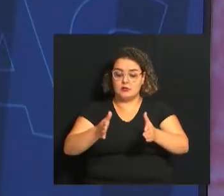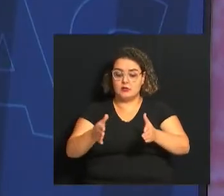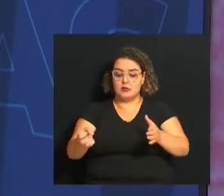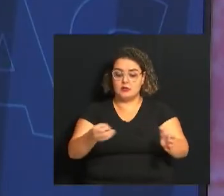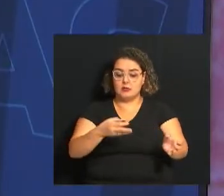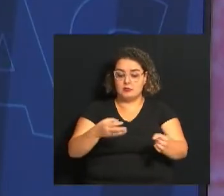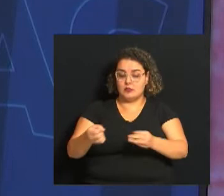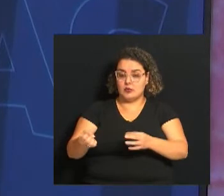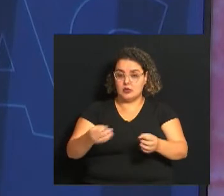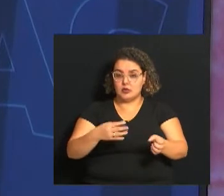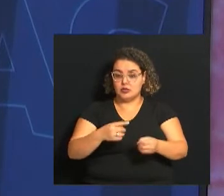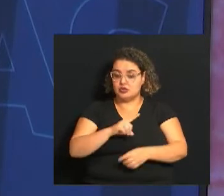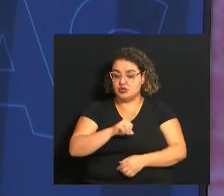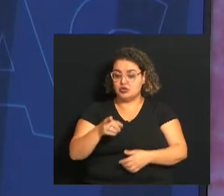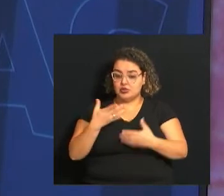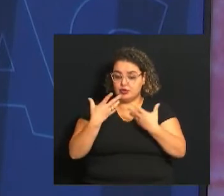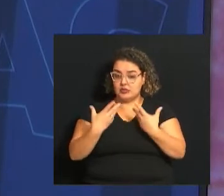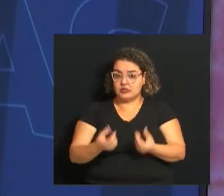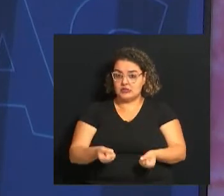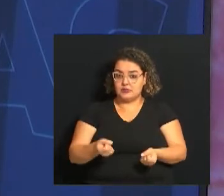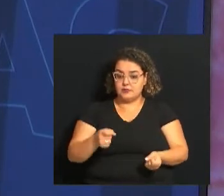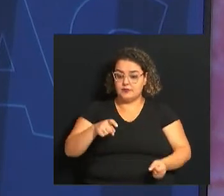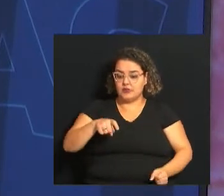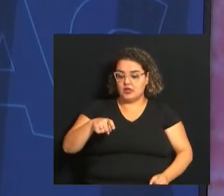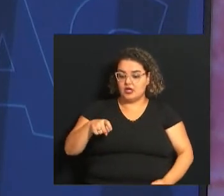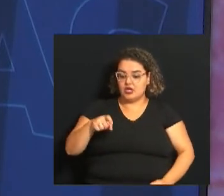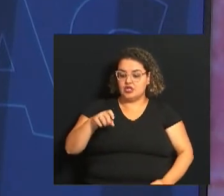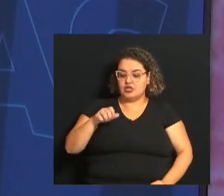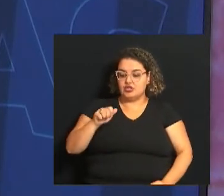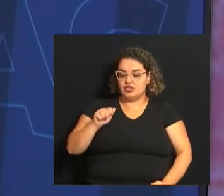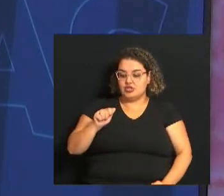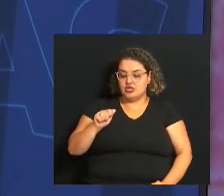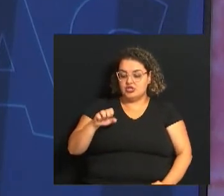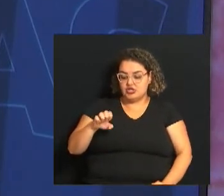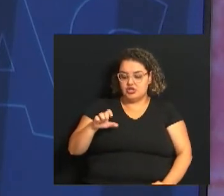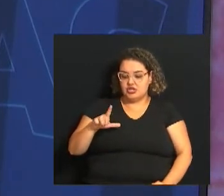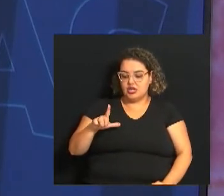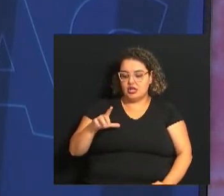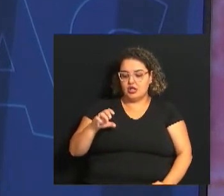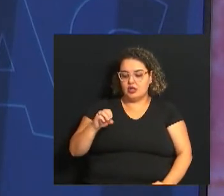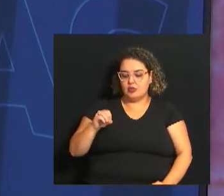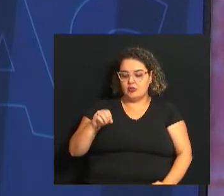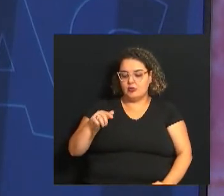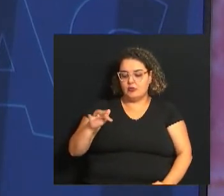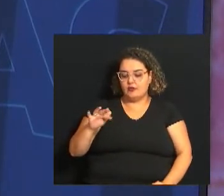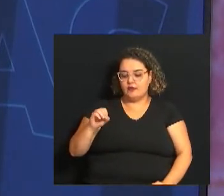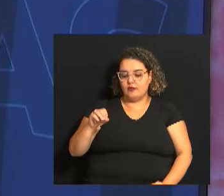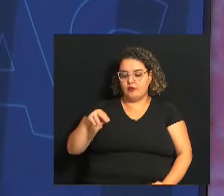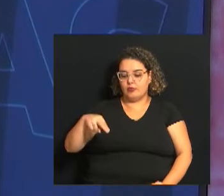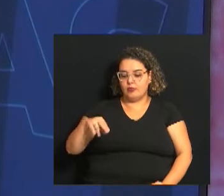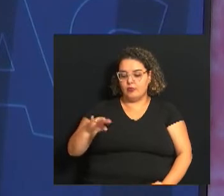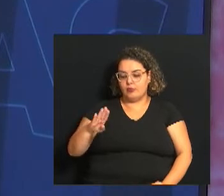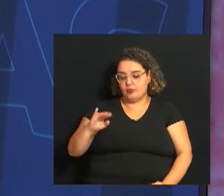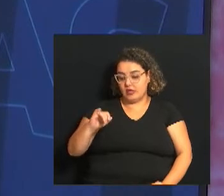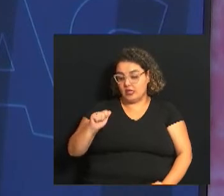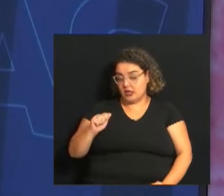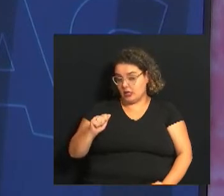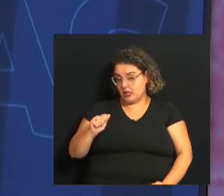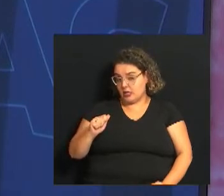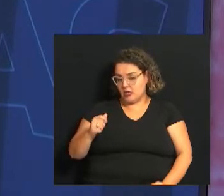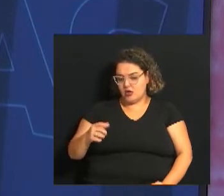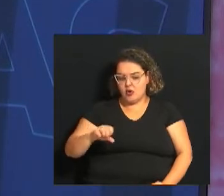de intolerância, a xenofobia, a incitação ou mesmo a prática de hostilidade,